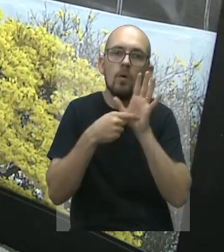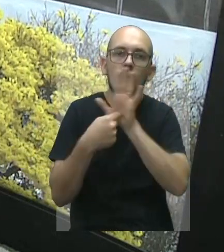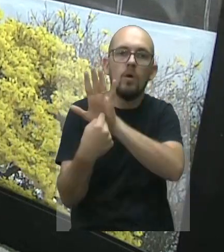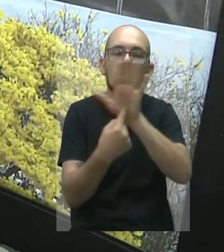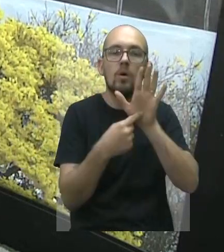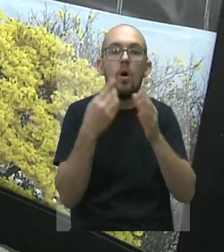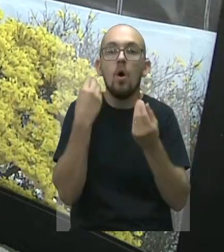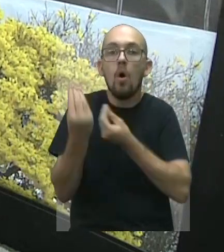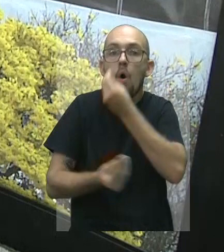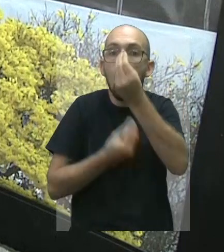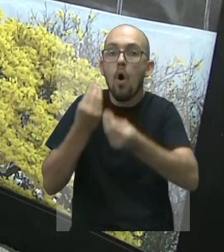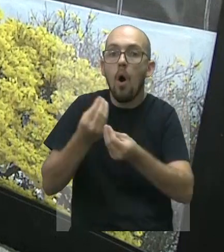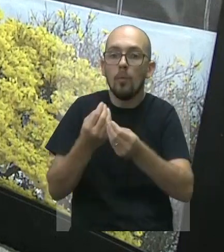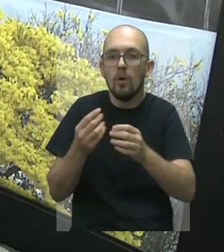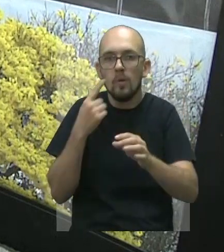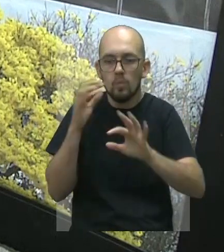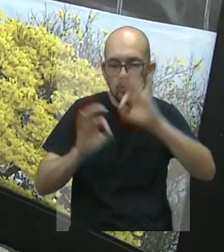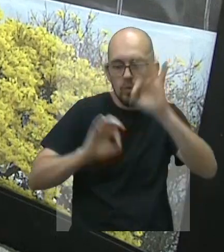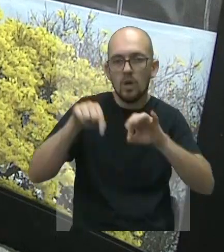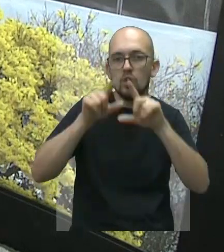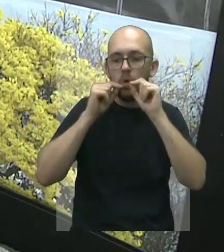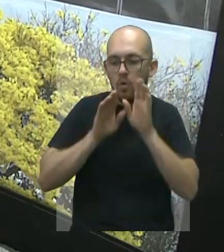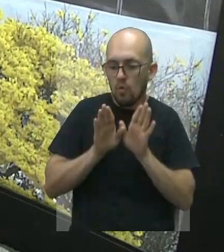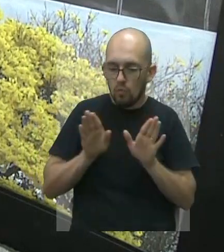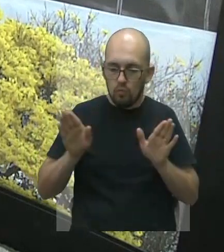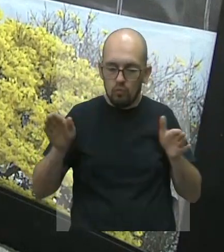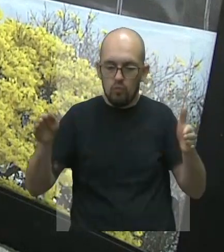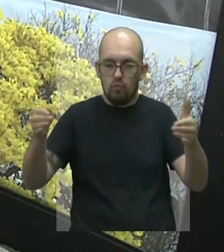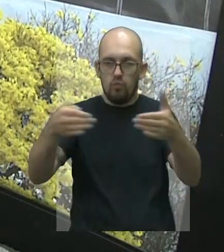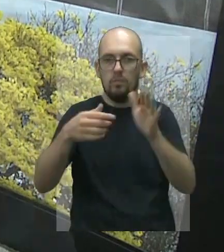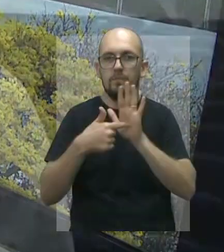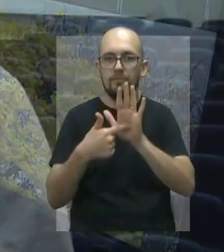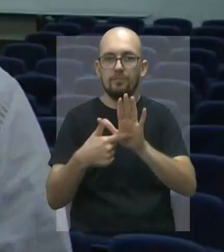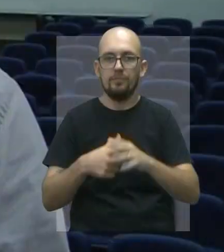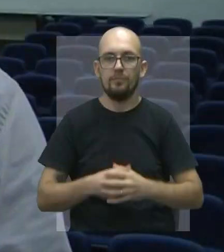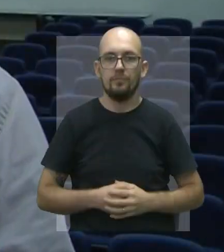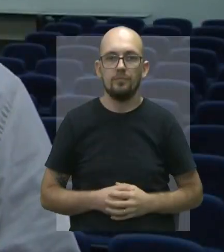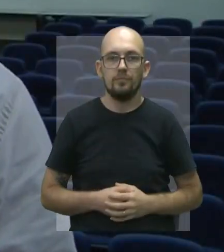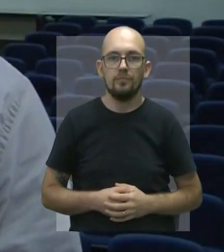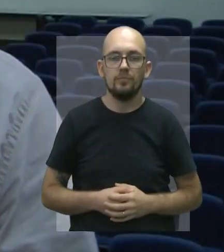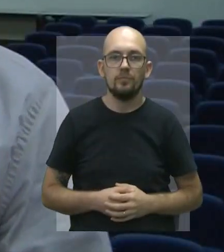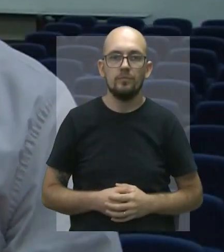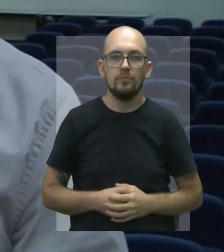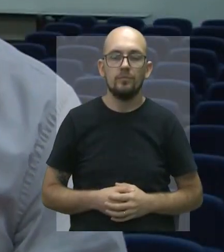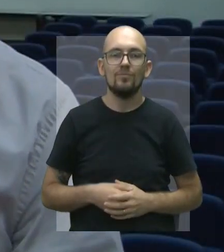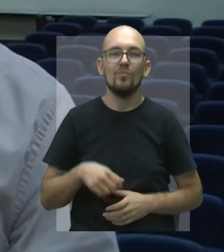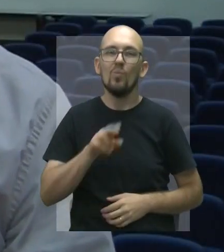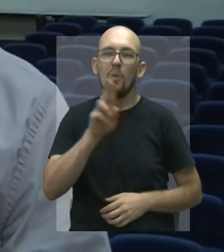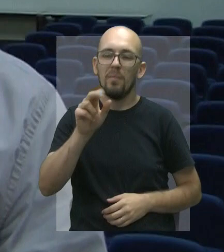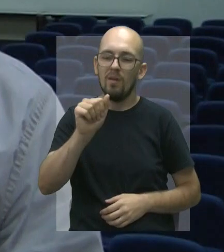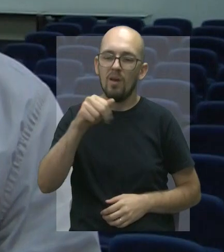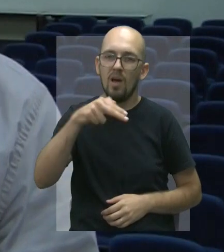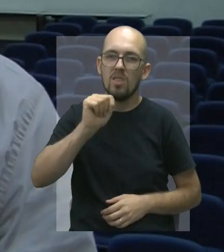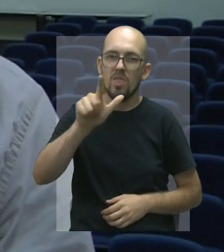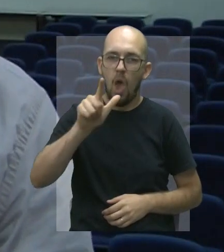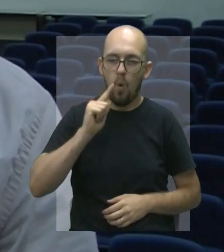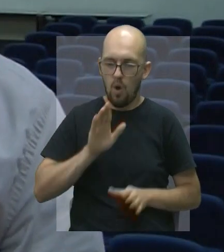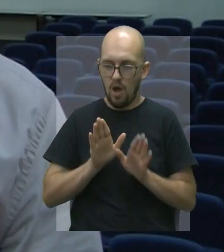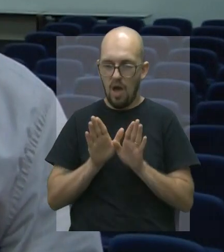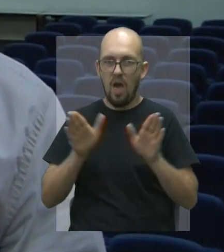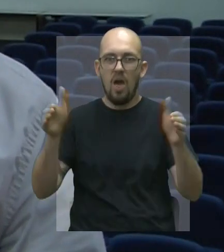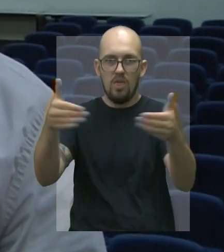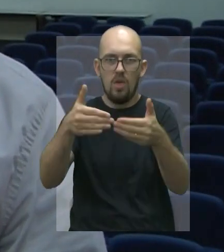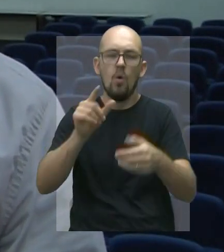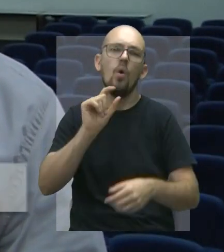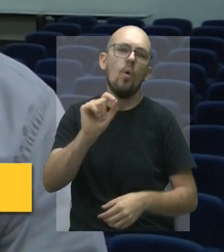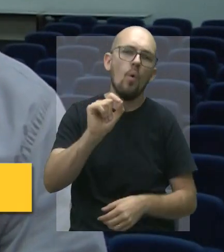a implementação de um anel viário aqui no município. Esse anel urbano, anel viário, ele foi previsto, ele foi